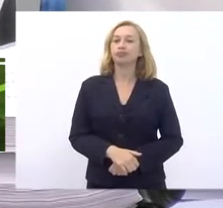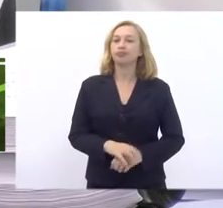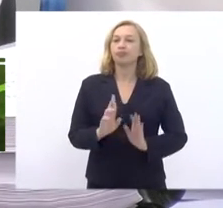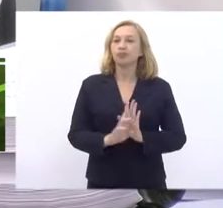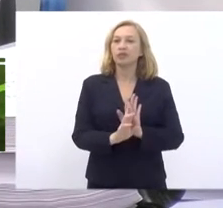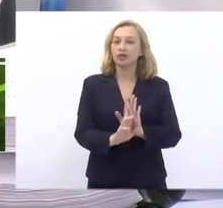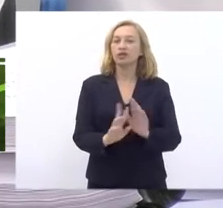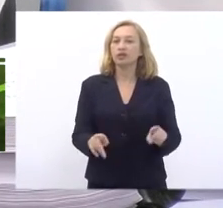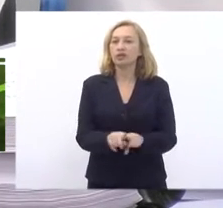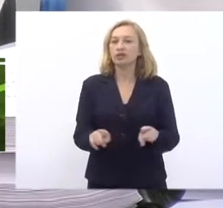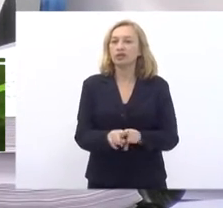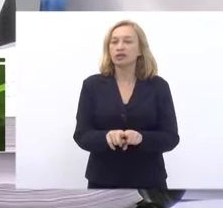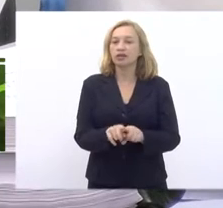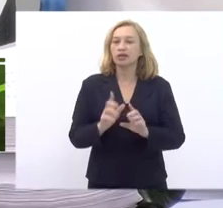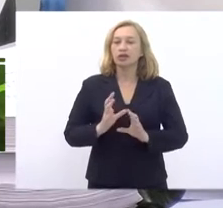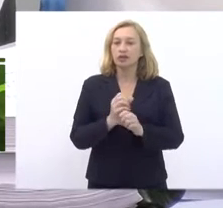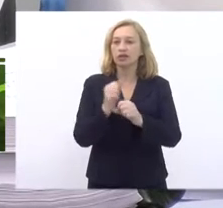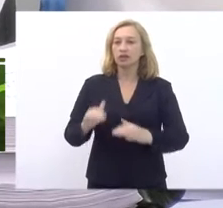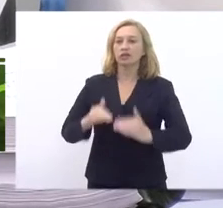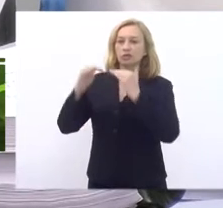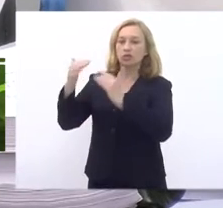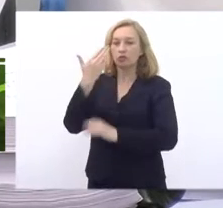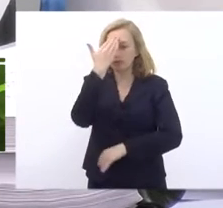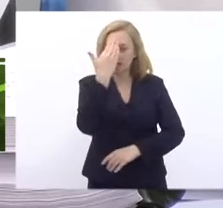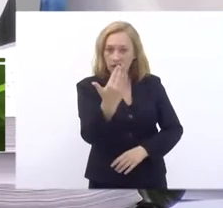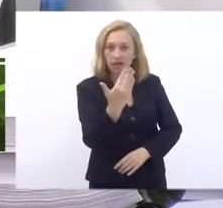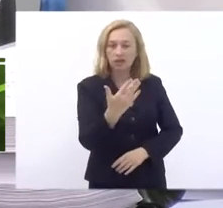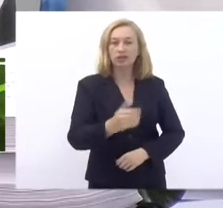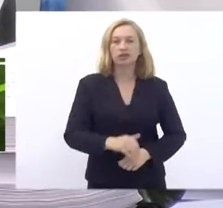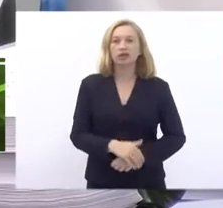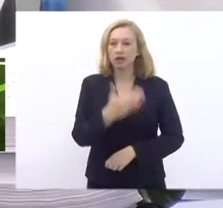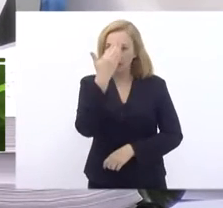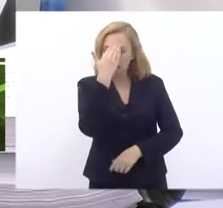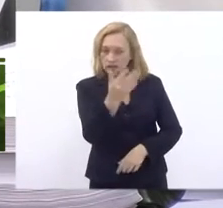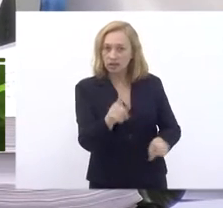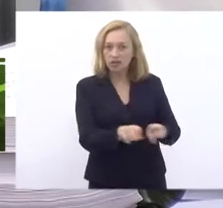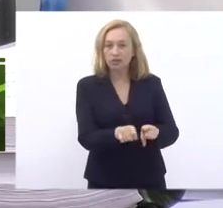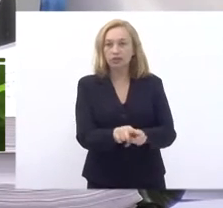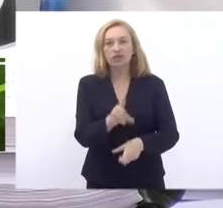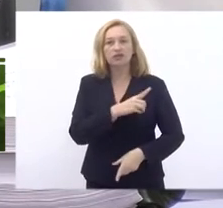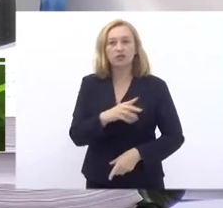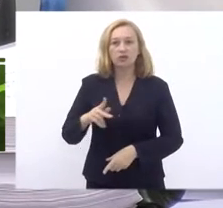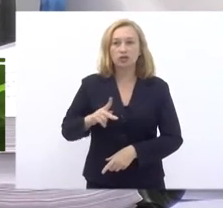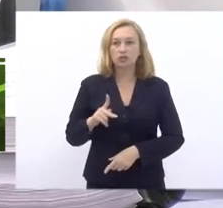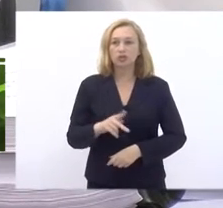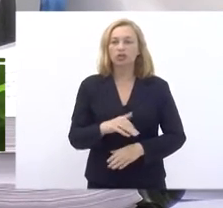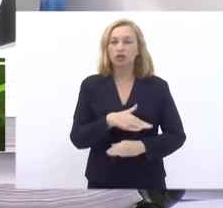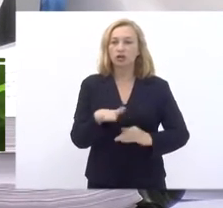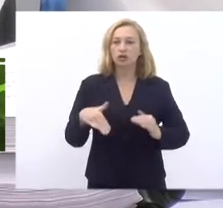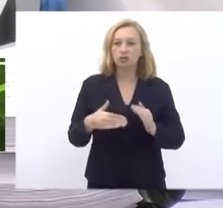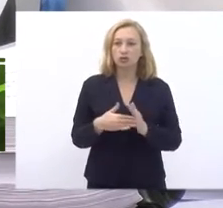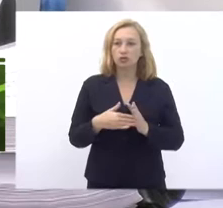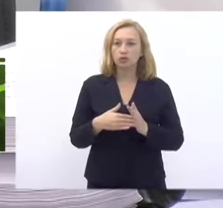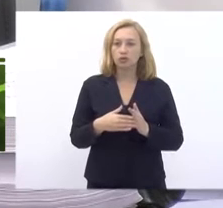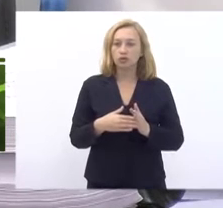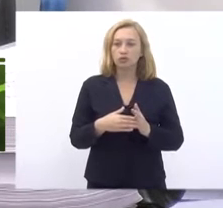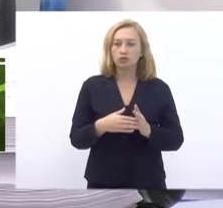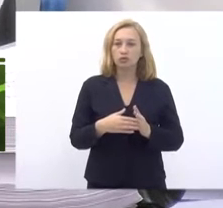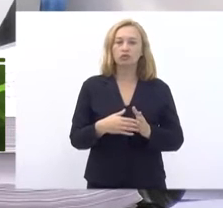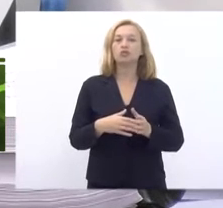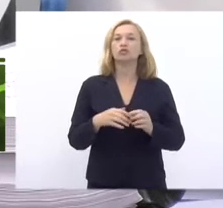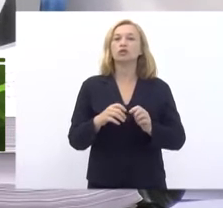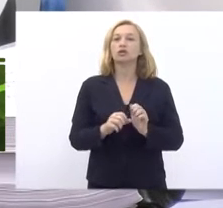Representando também o nosso Tribunal de Contas, nosso muito obrigado. Agradecer também a Defensoria Pública, todos que prestam